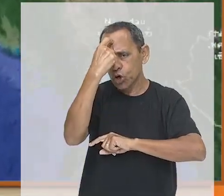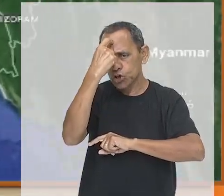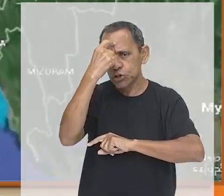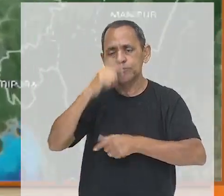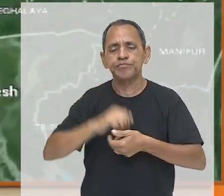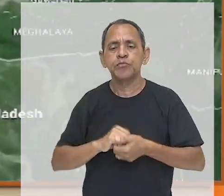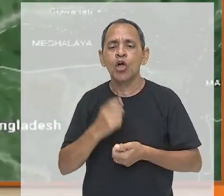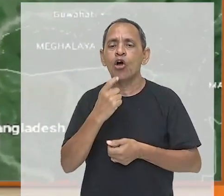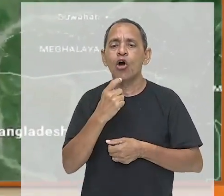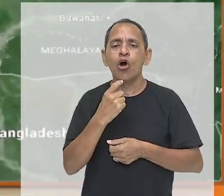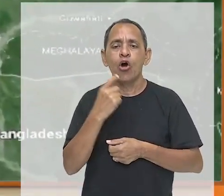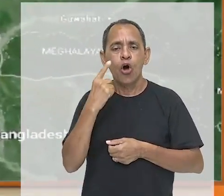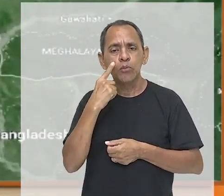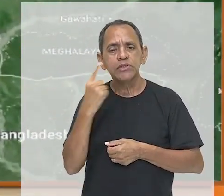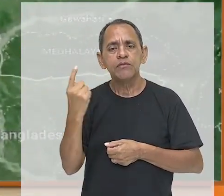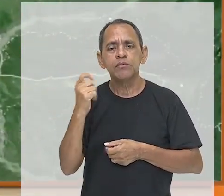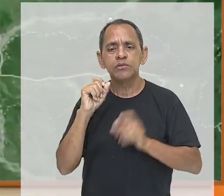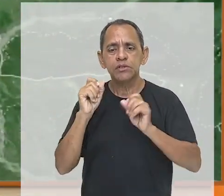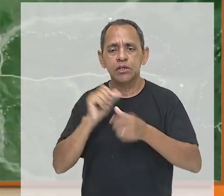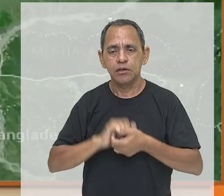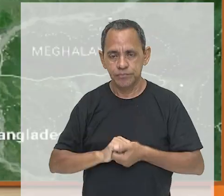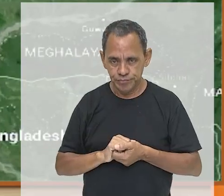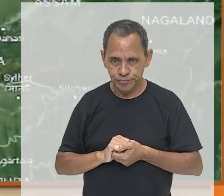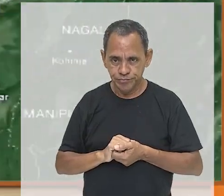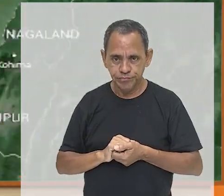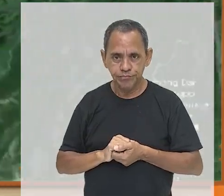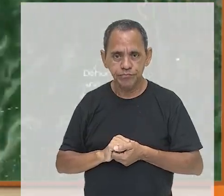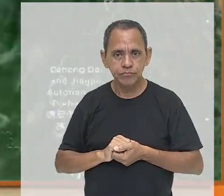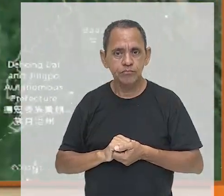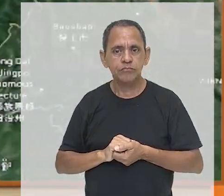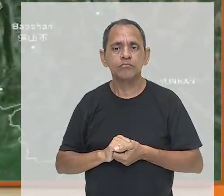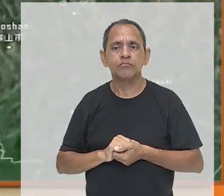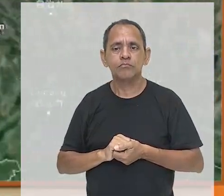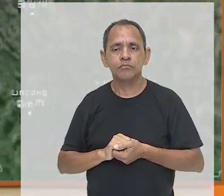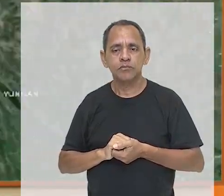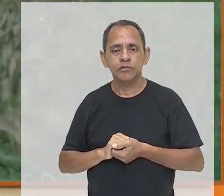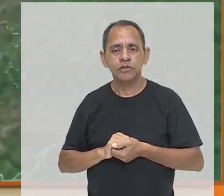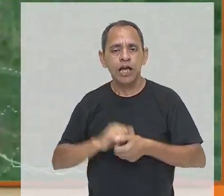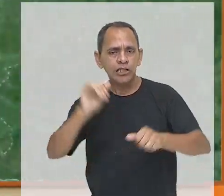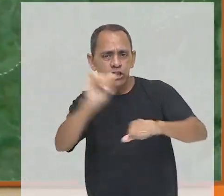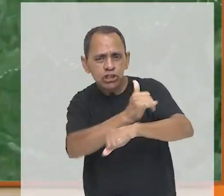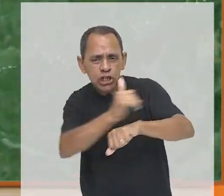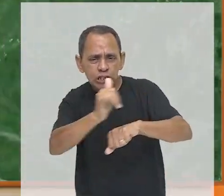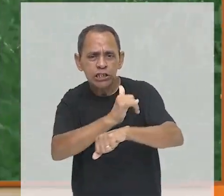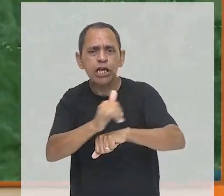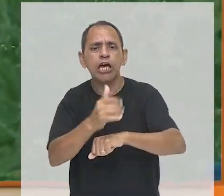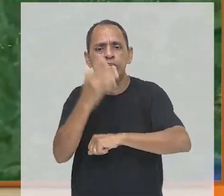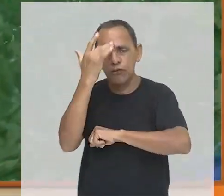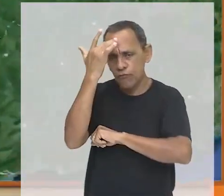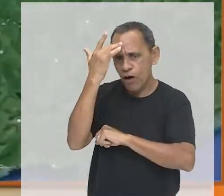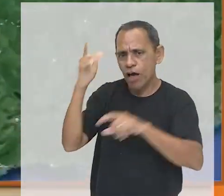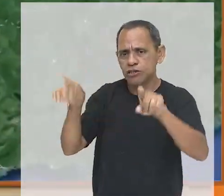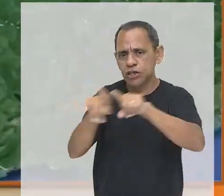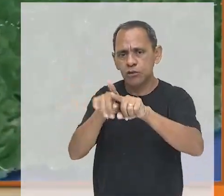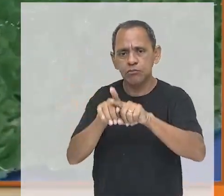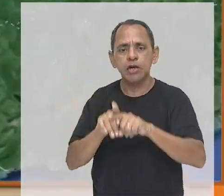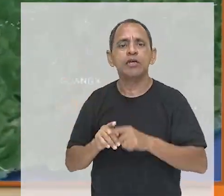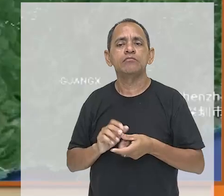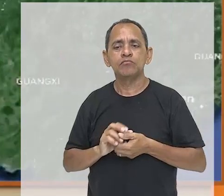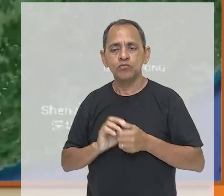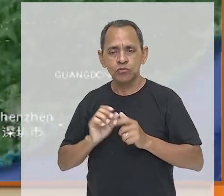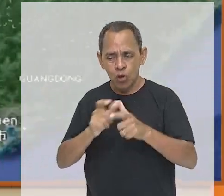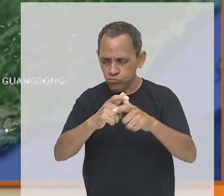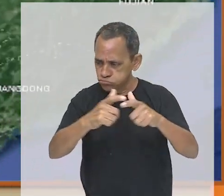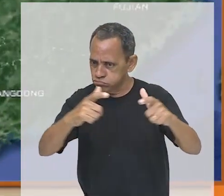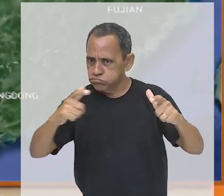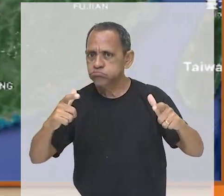observa essa flexibilidade, né, de se ter aí, por estar próximo, porém, a extensão territorial acaba, às vezes,